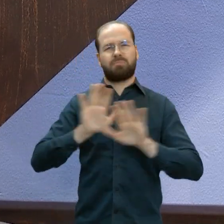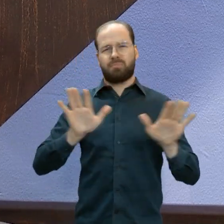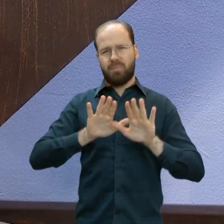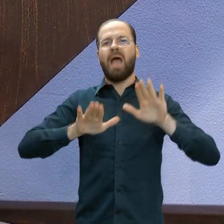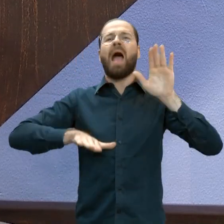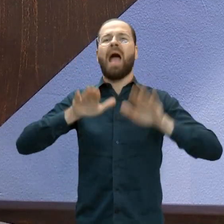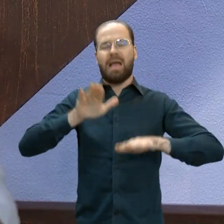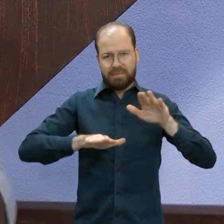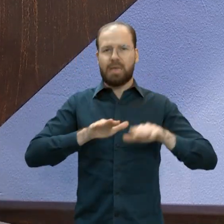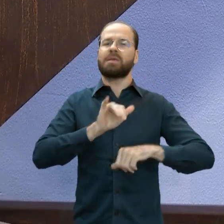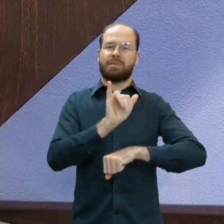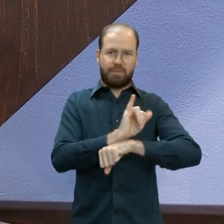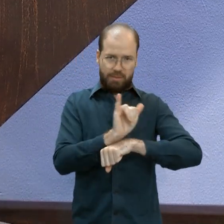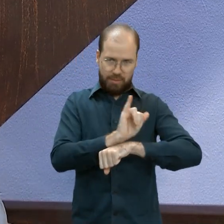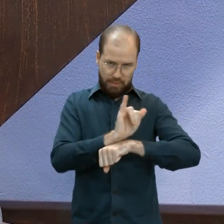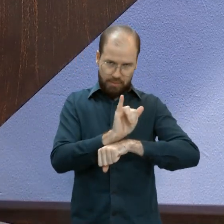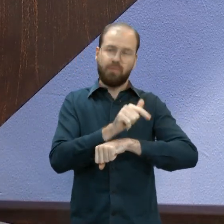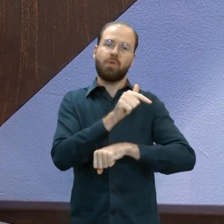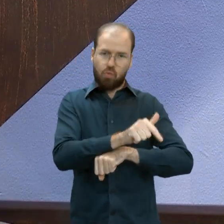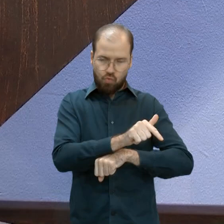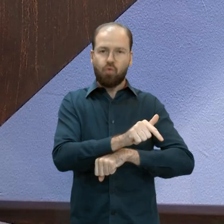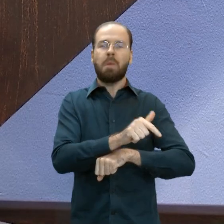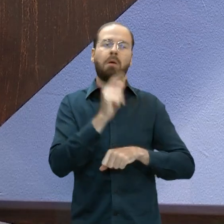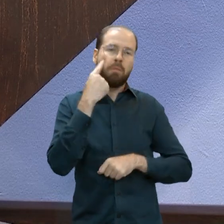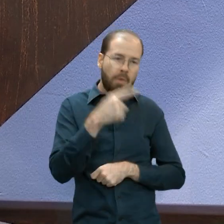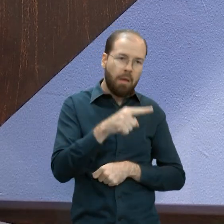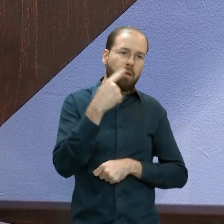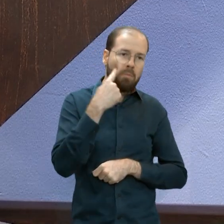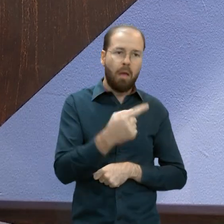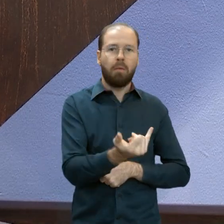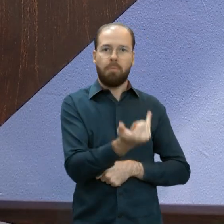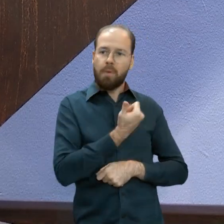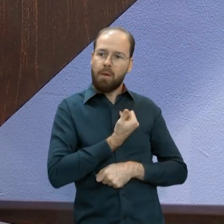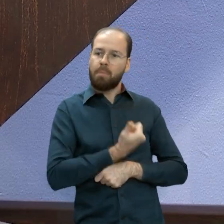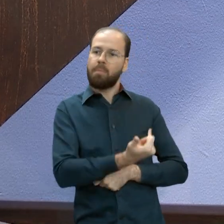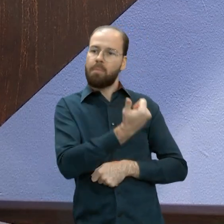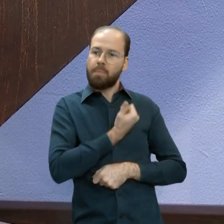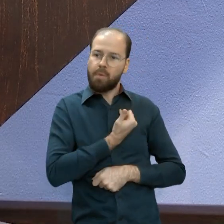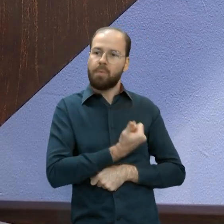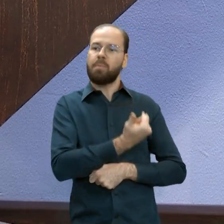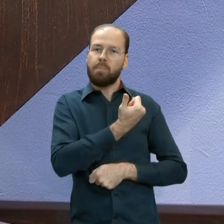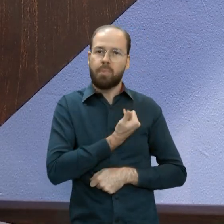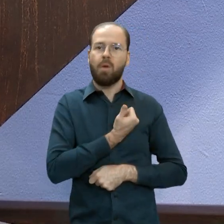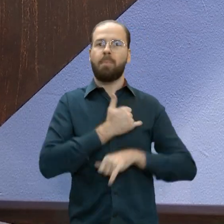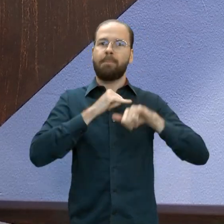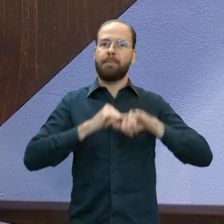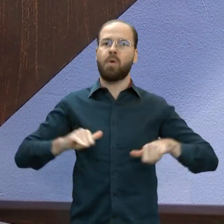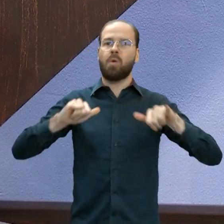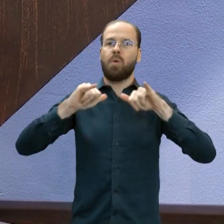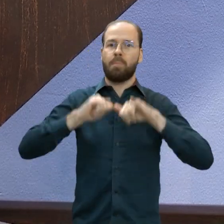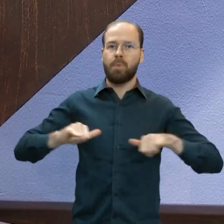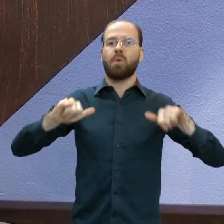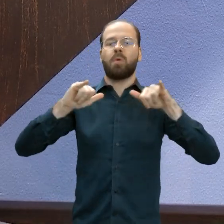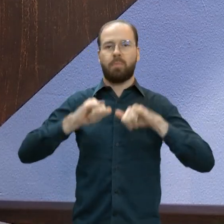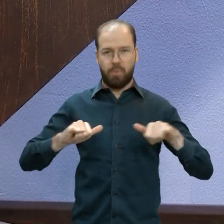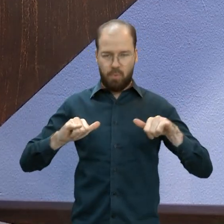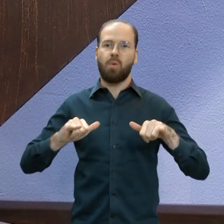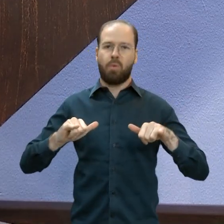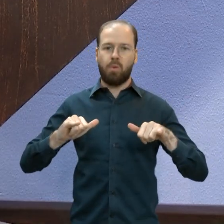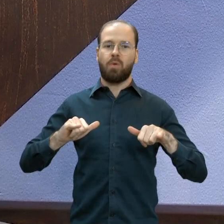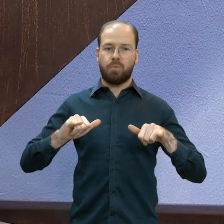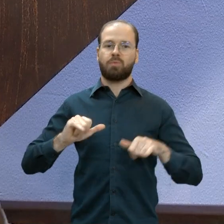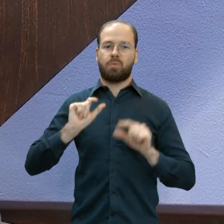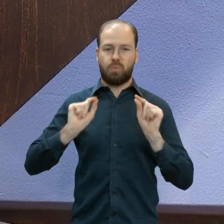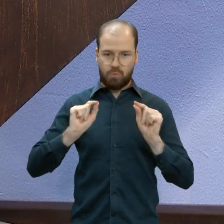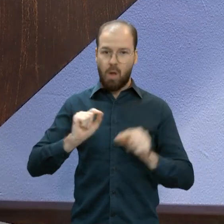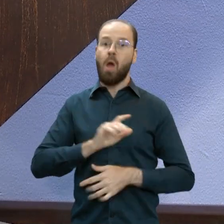eles assistem alguma coisa ali e já vem outra propaganda. Então, isso vai gerando, vai estimulando, e aí a gente tem que usar essas estratégias e ter coragem